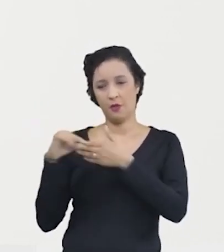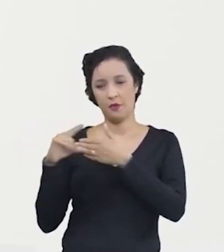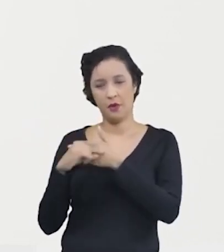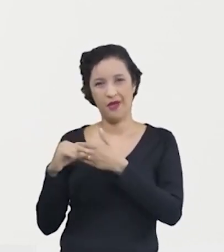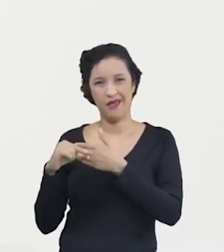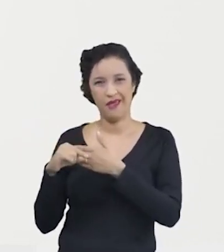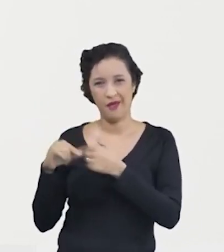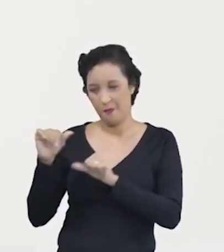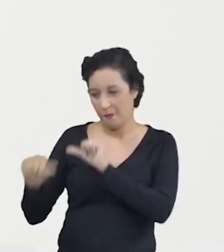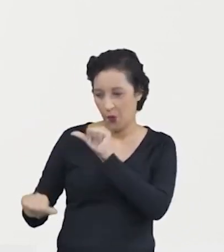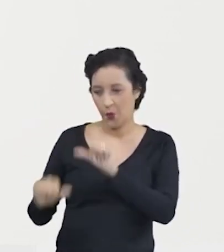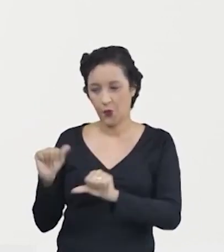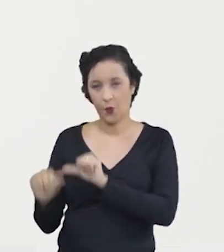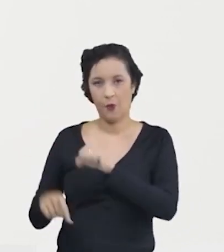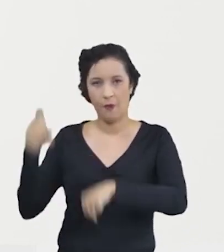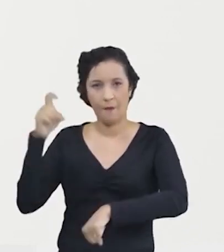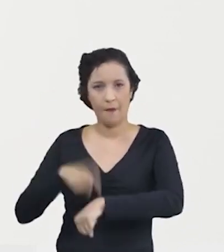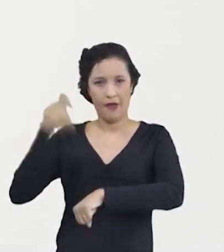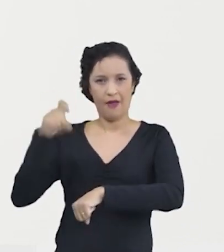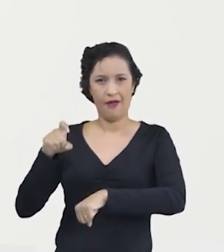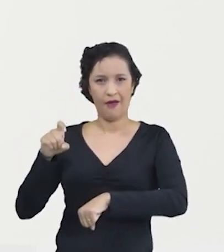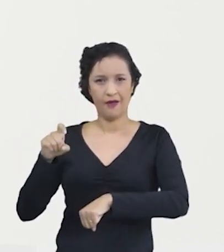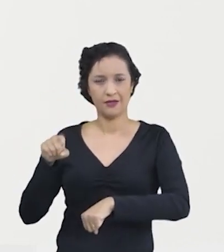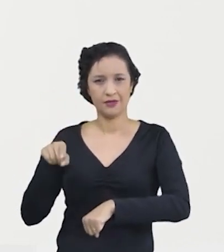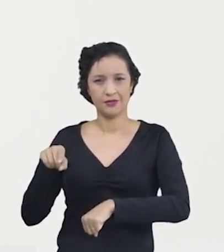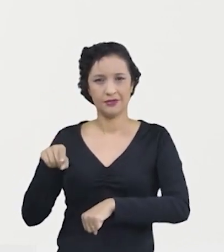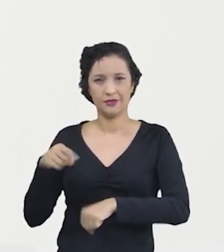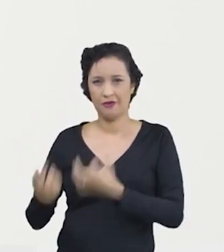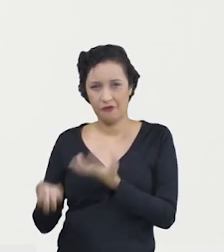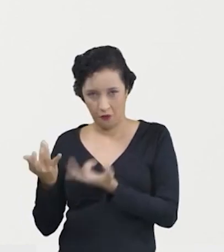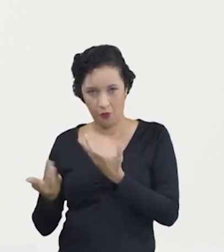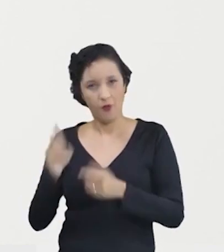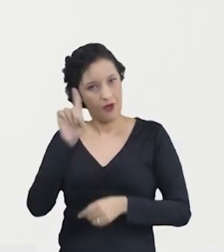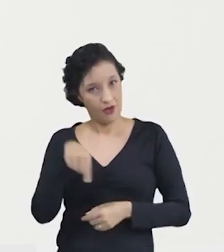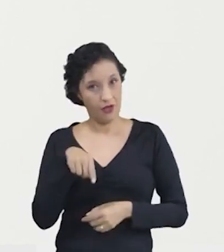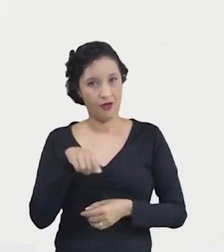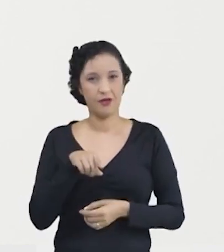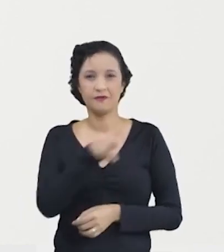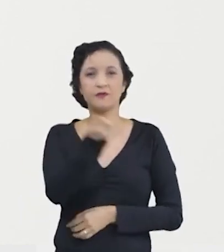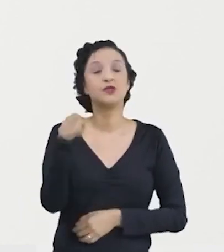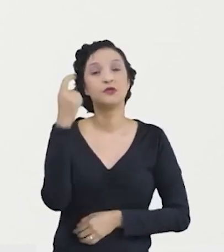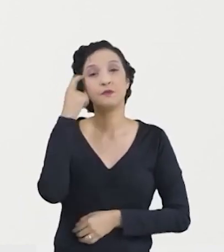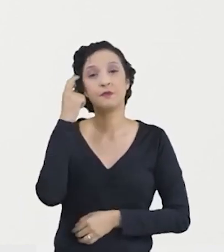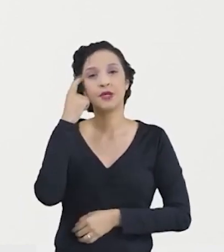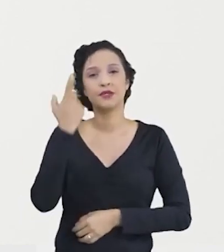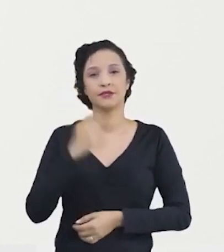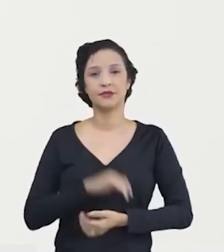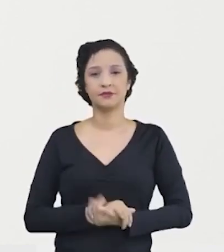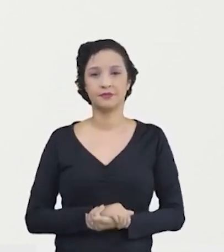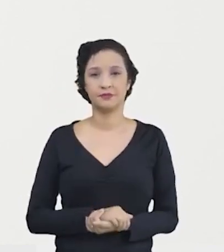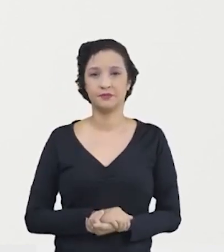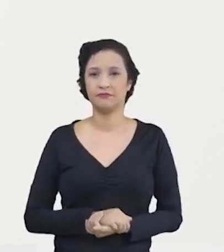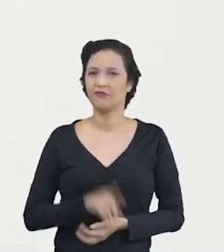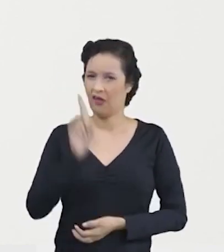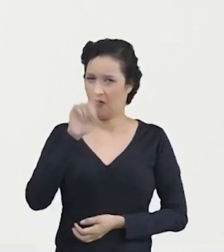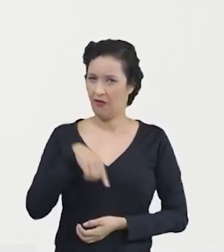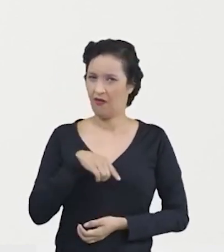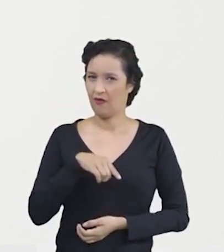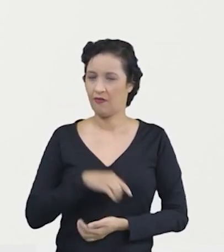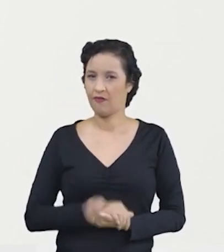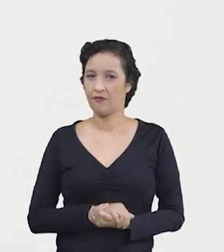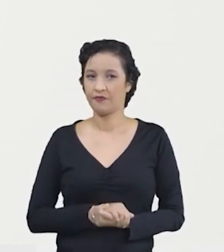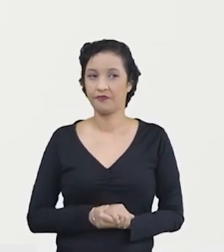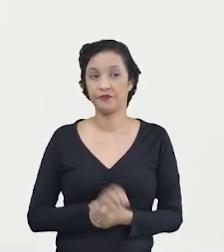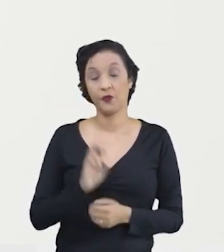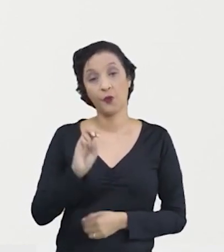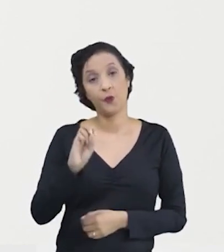É isso, gente, que eu estou querendo dizer? Reflitam aí. Será? Ou